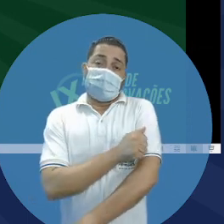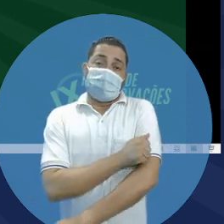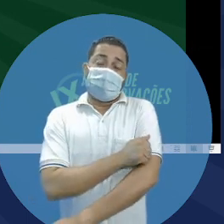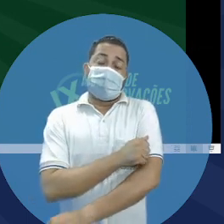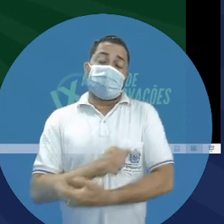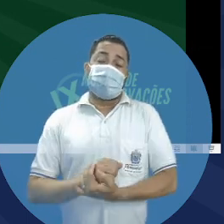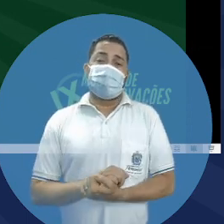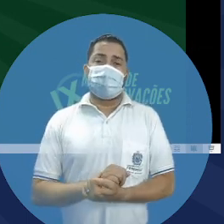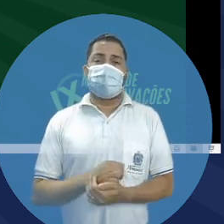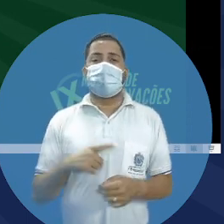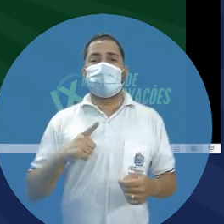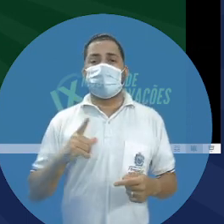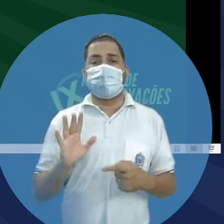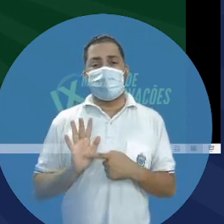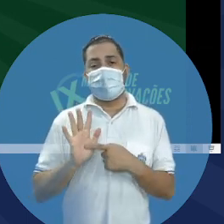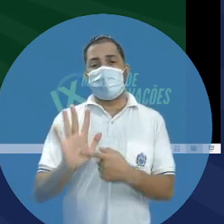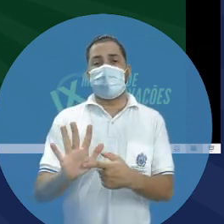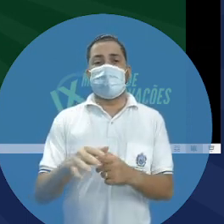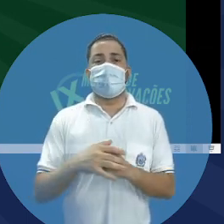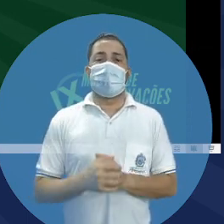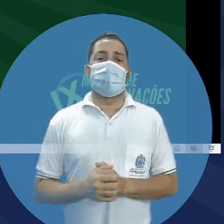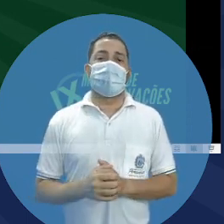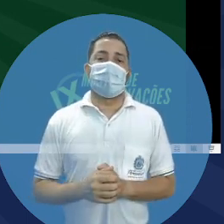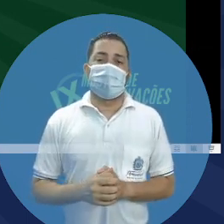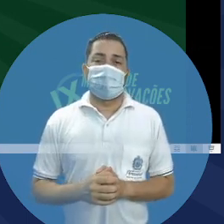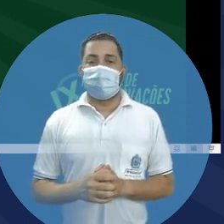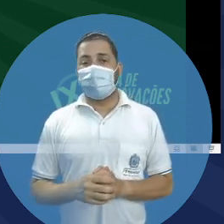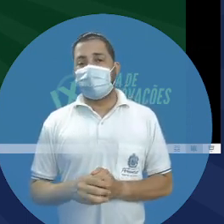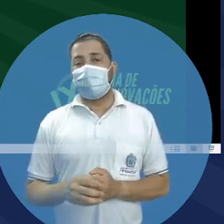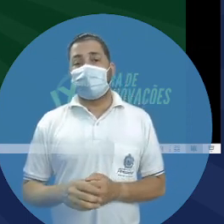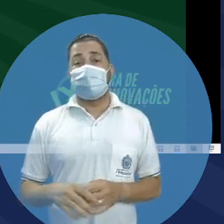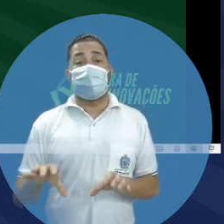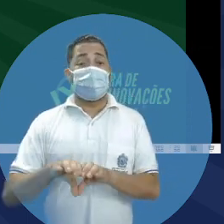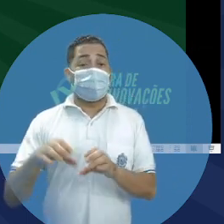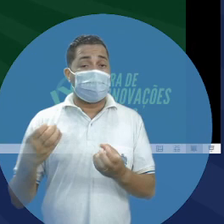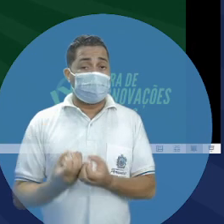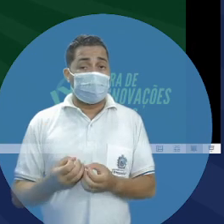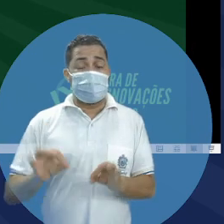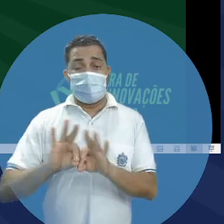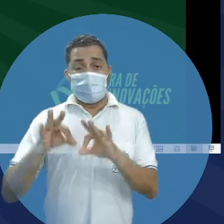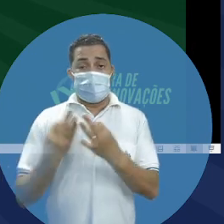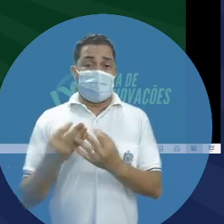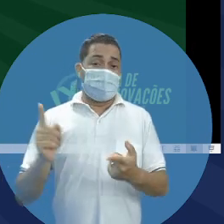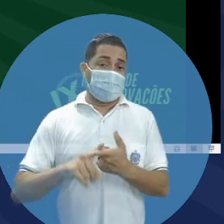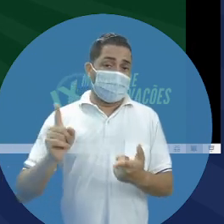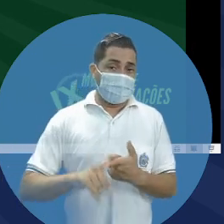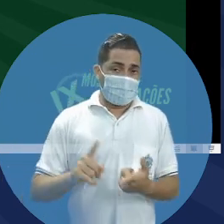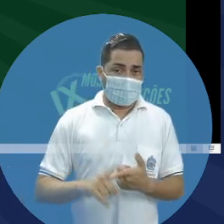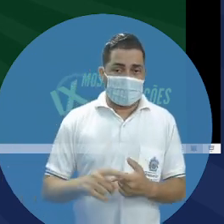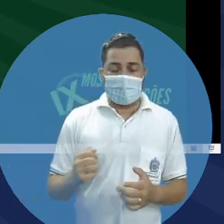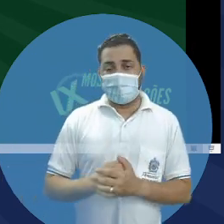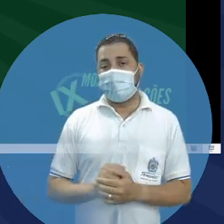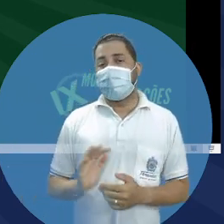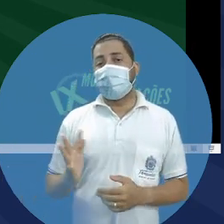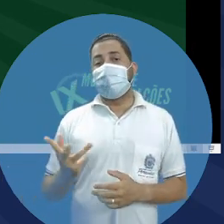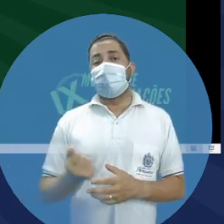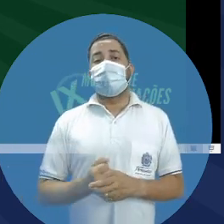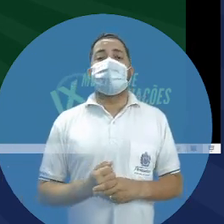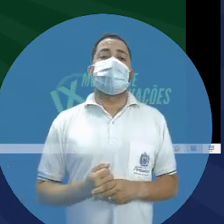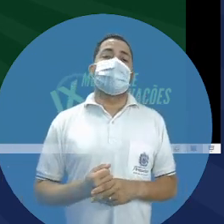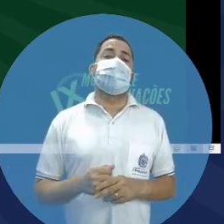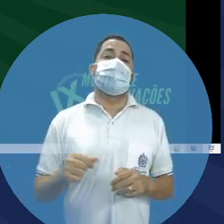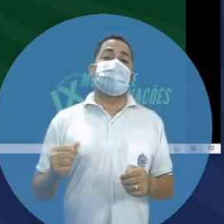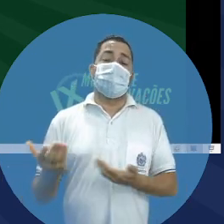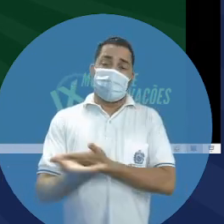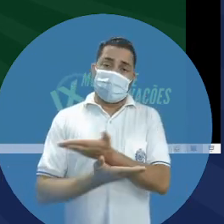toda a comunidade. A comunidade familiar também, né? Todas as ações que são desenvolvidas dentro da escola